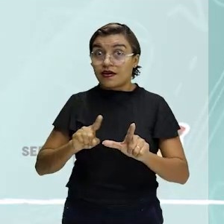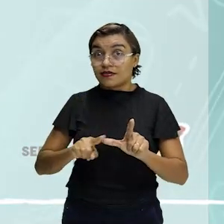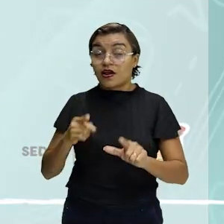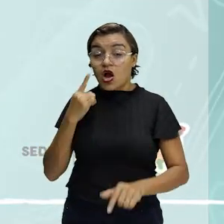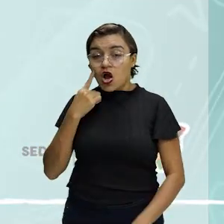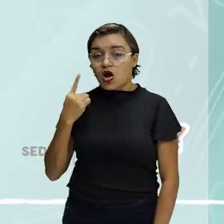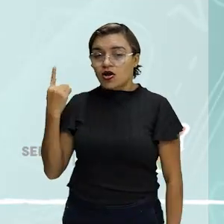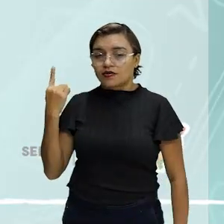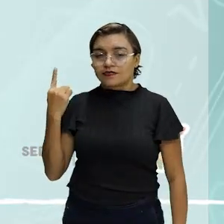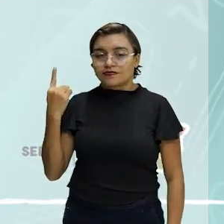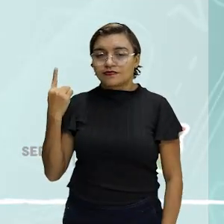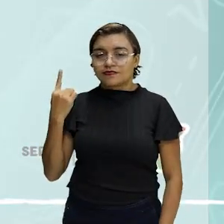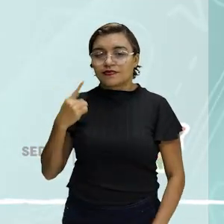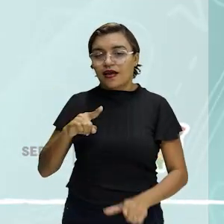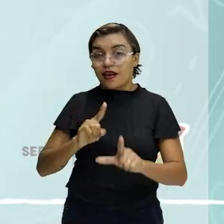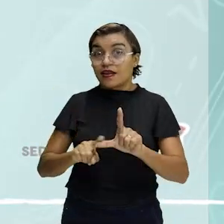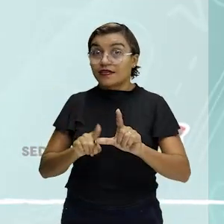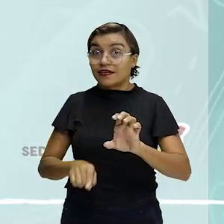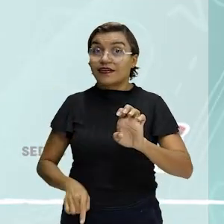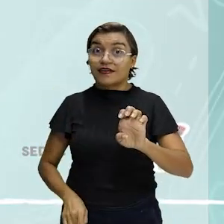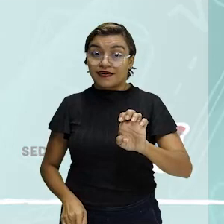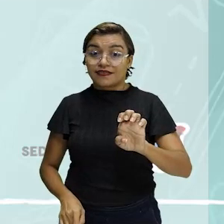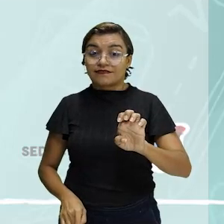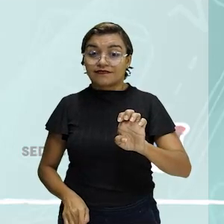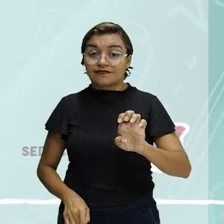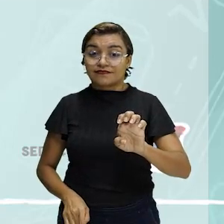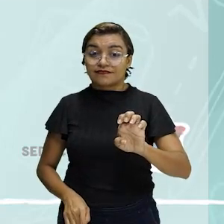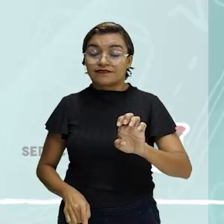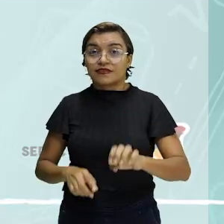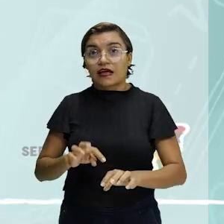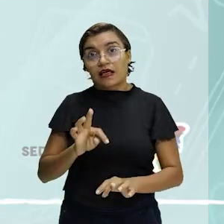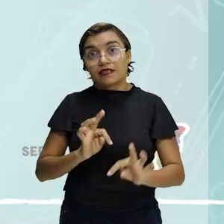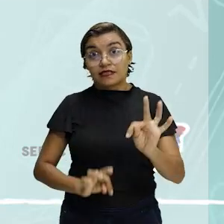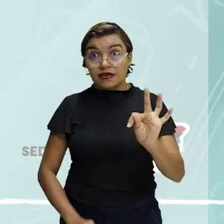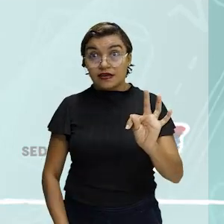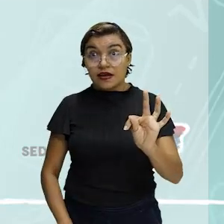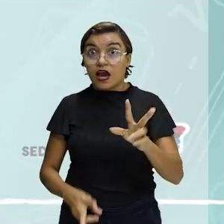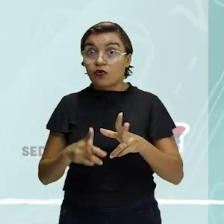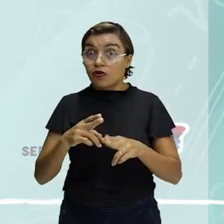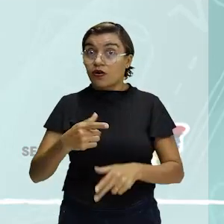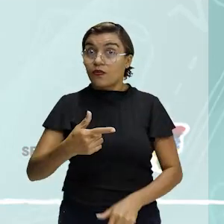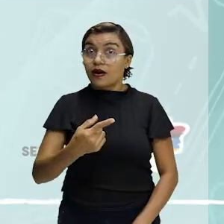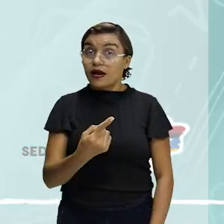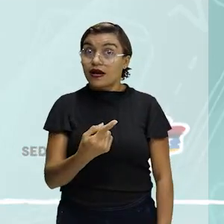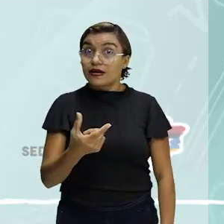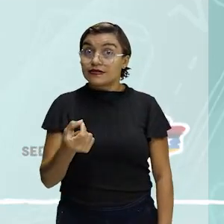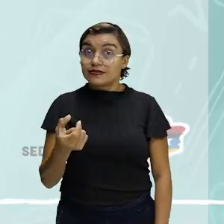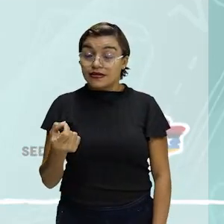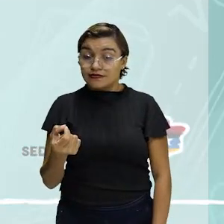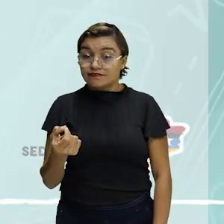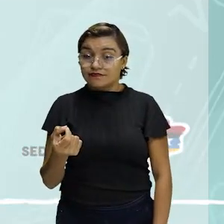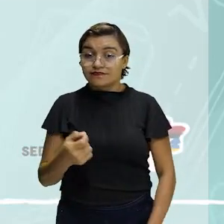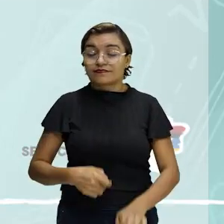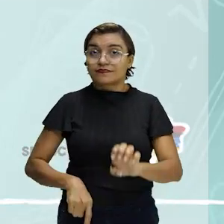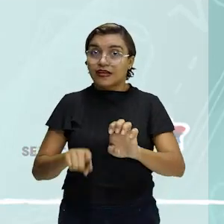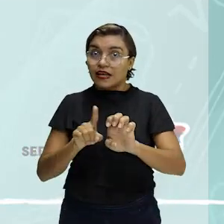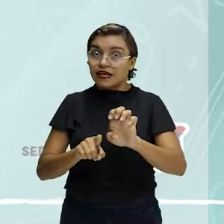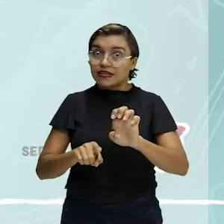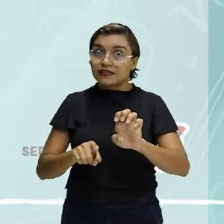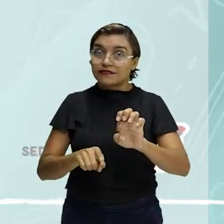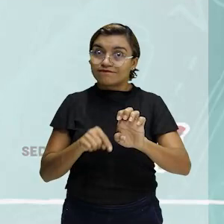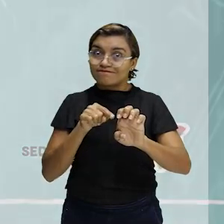dois números negativos. A nossa resposta é 100 e esse 100, lá nas opções, eu tenho ele na letra